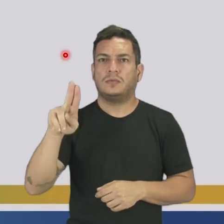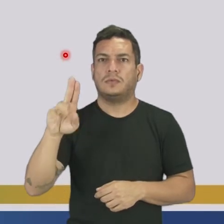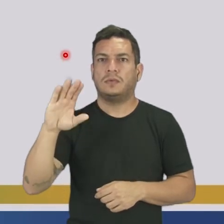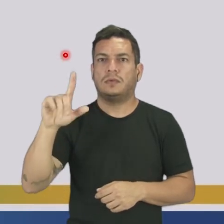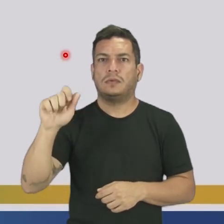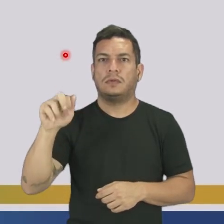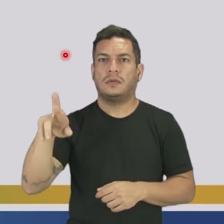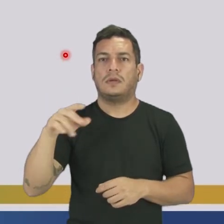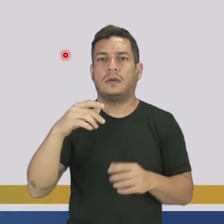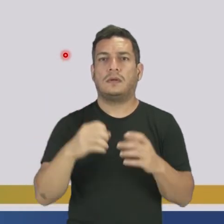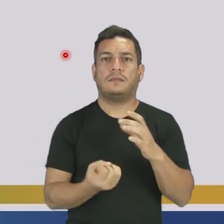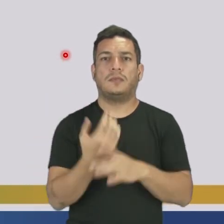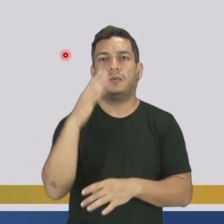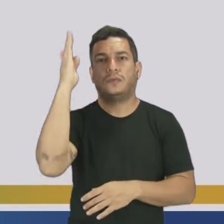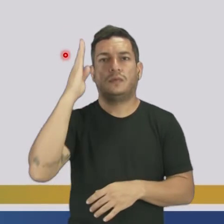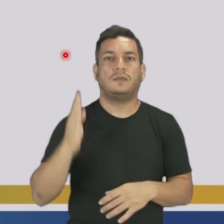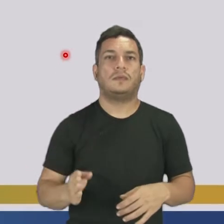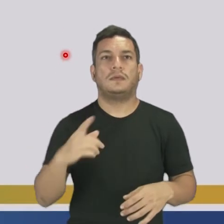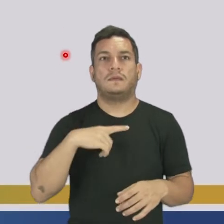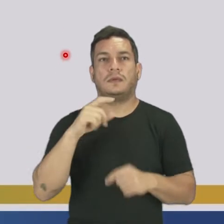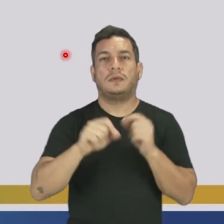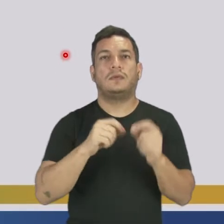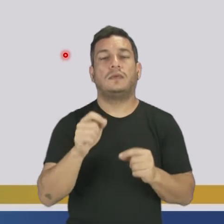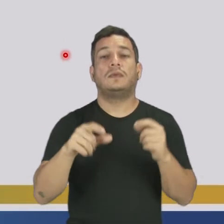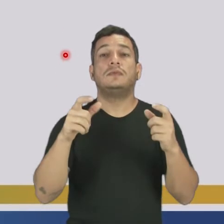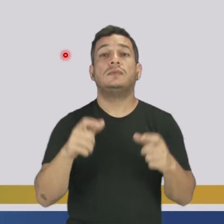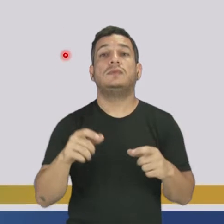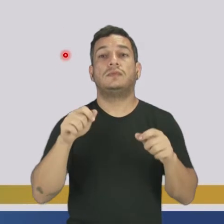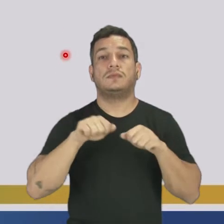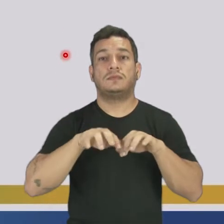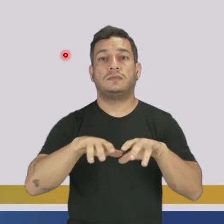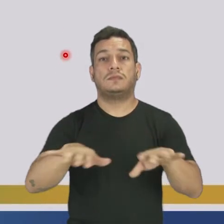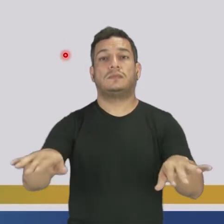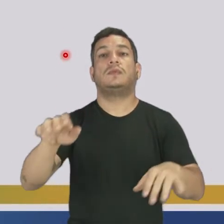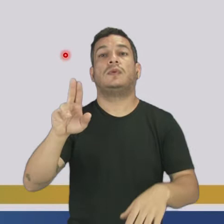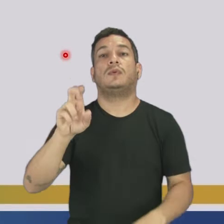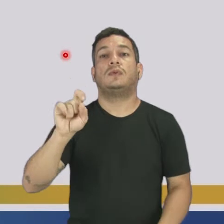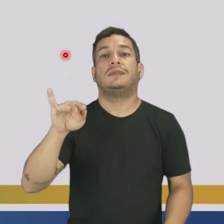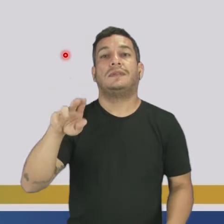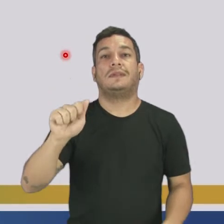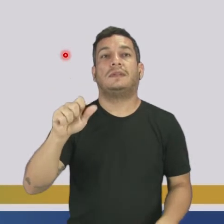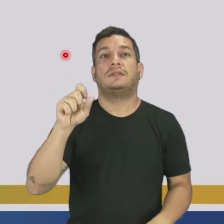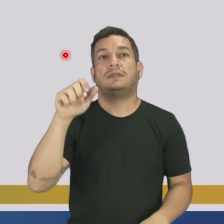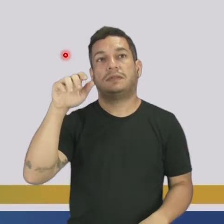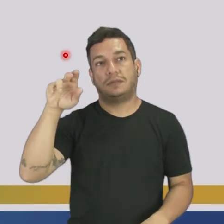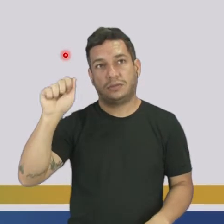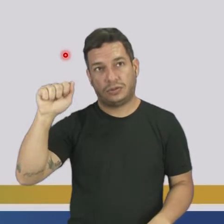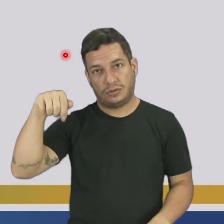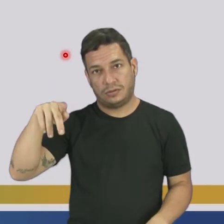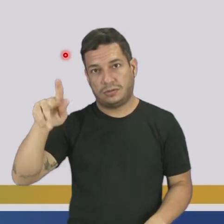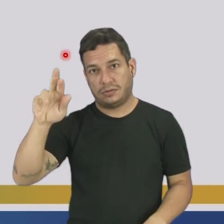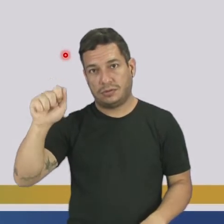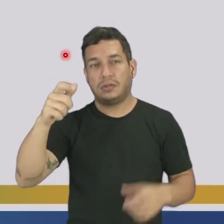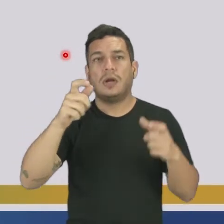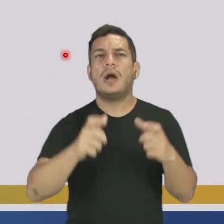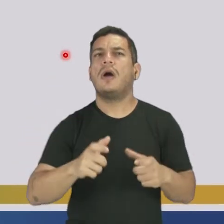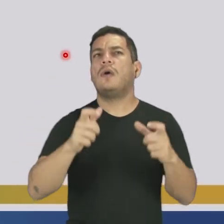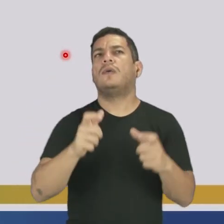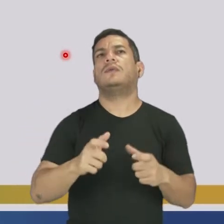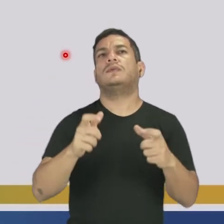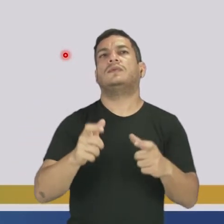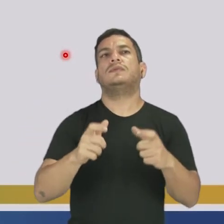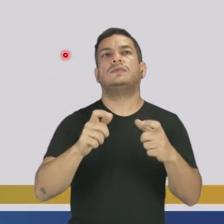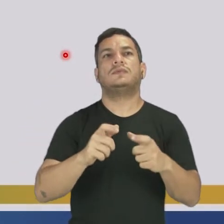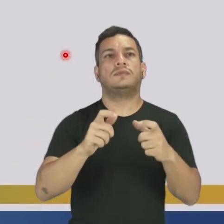no Brasil, e ela vem das usinas que eu trouxe aqui para vocês, de Angra. Está situado